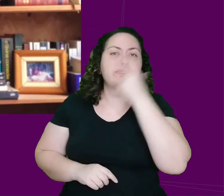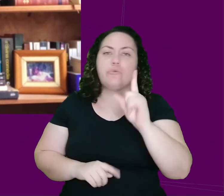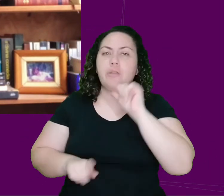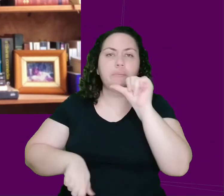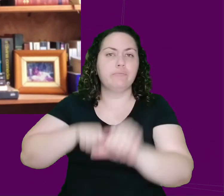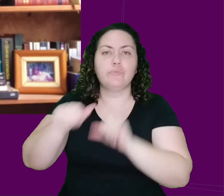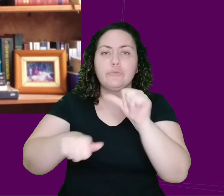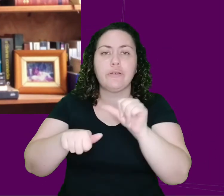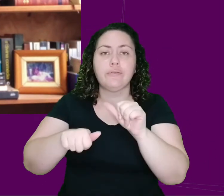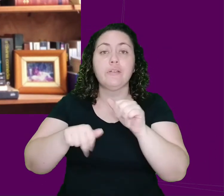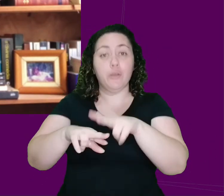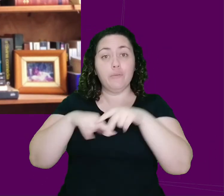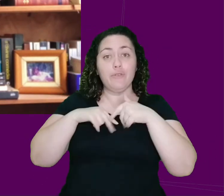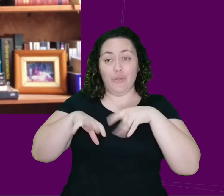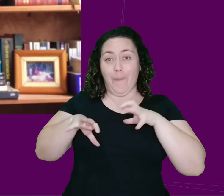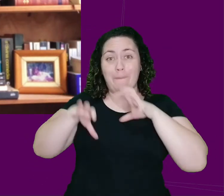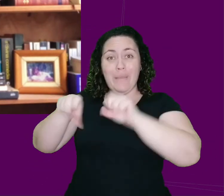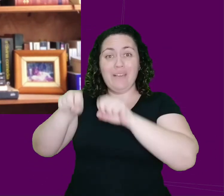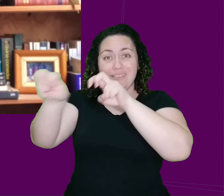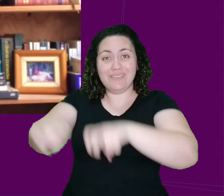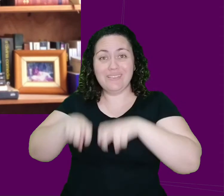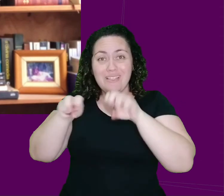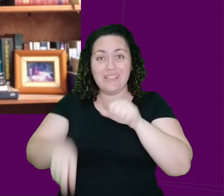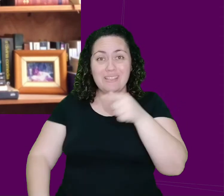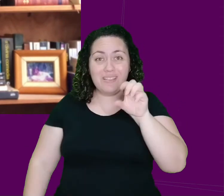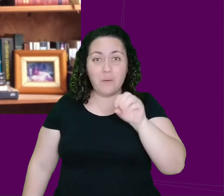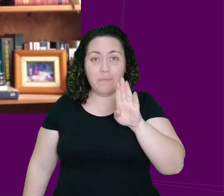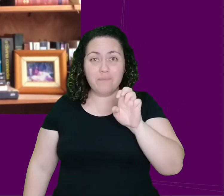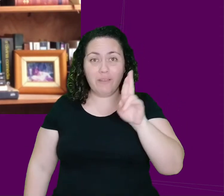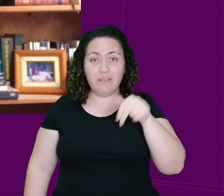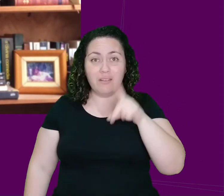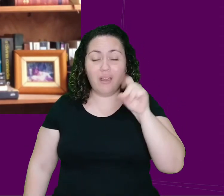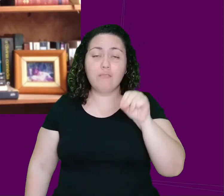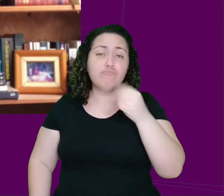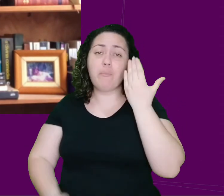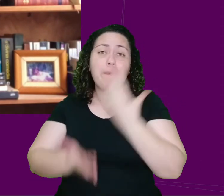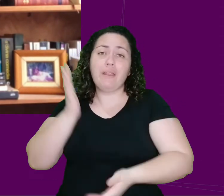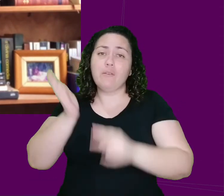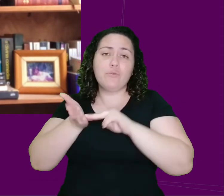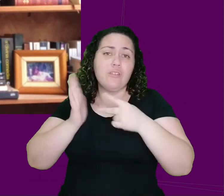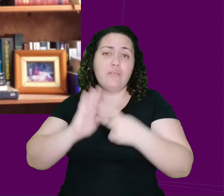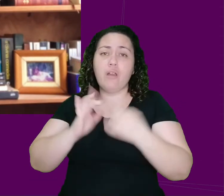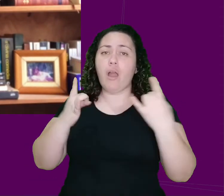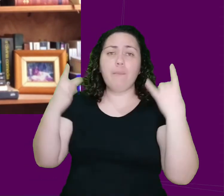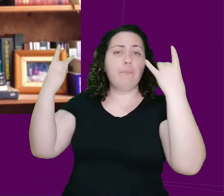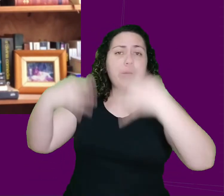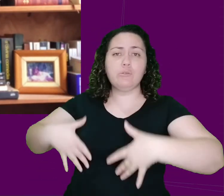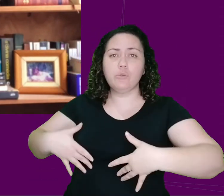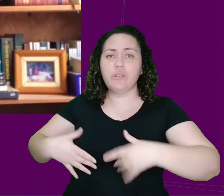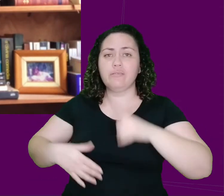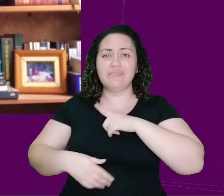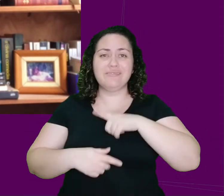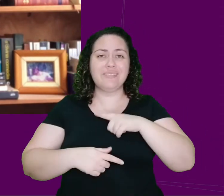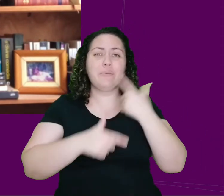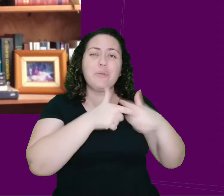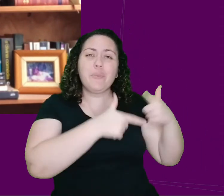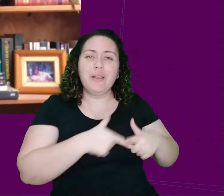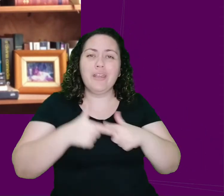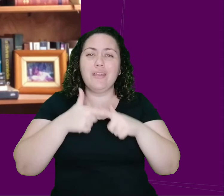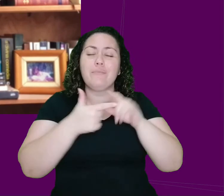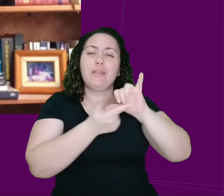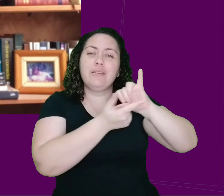posse de São Bernardo, com tudo isso, perde o sentido e a fazenda termina semi-abandonada em meio às crises